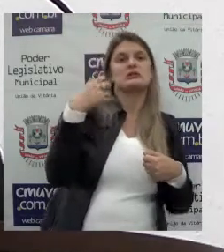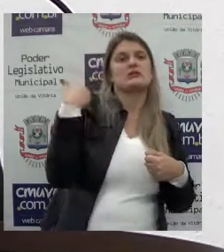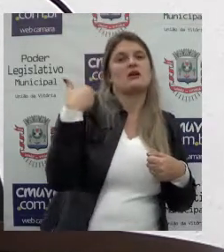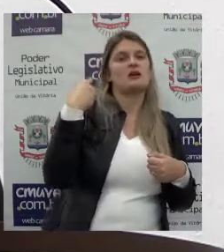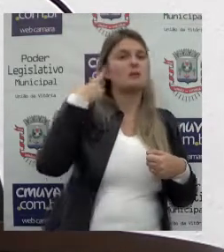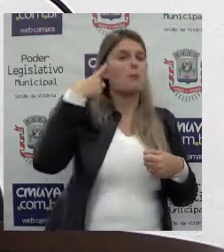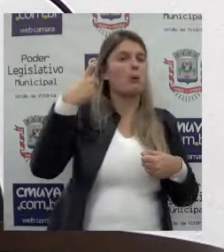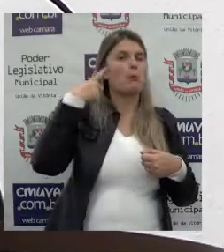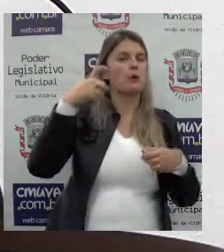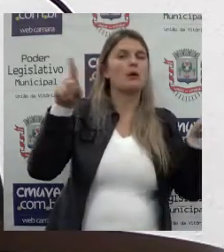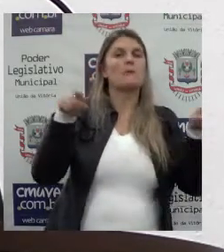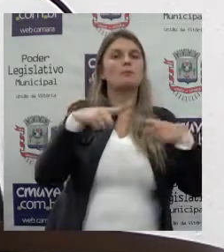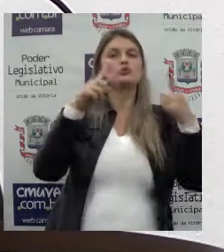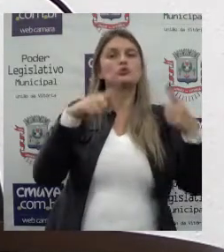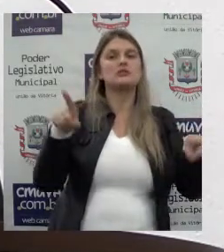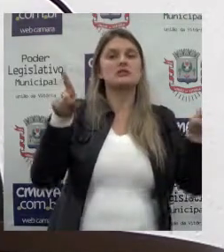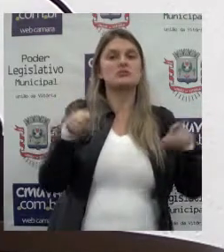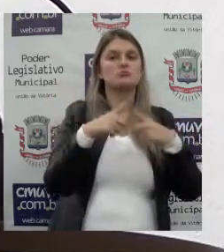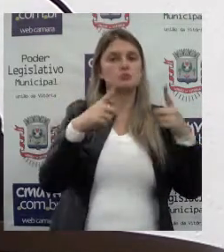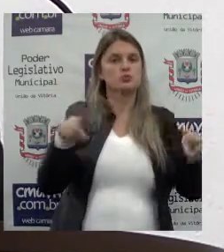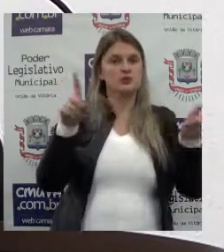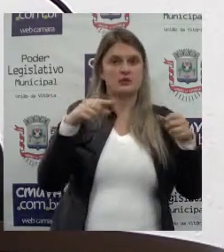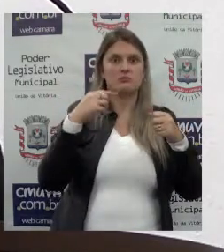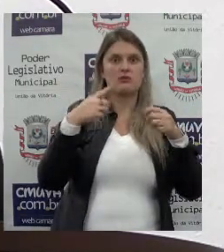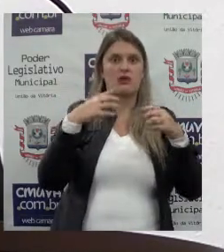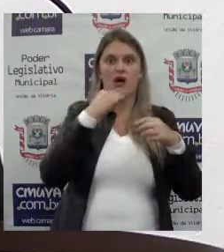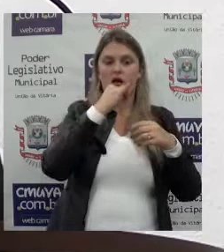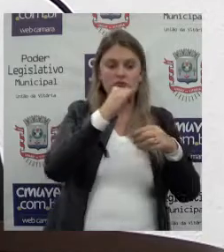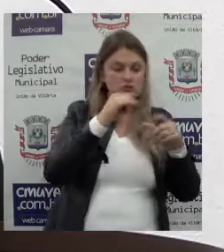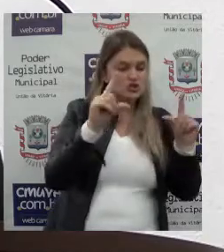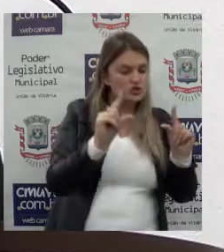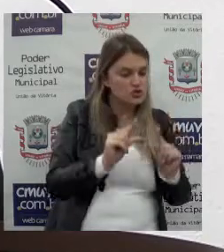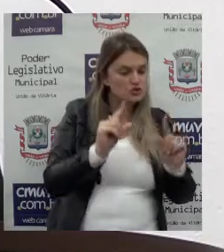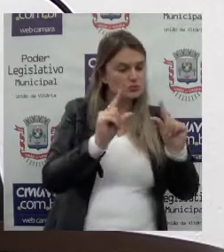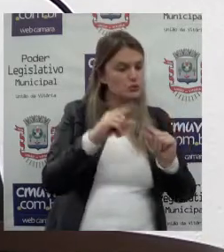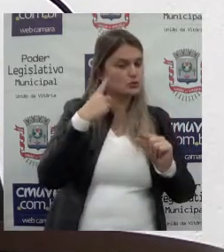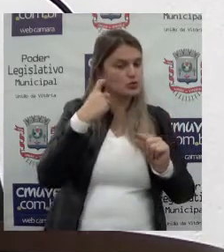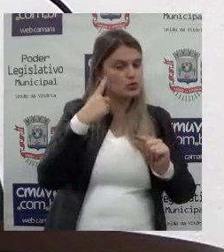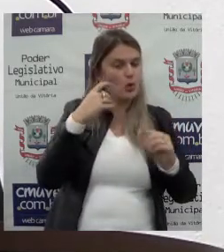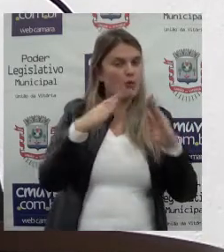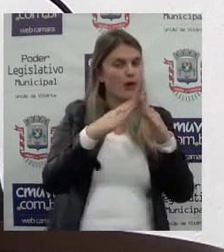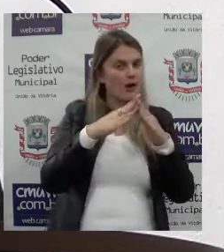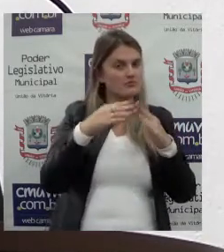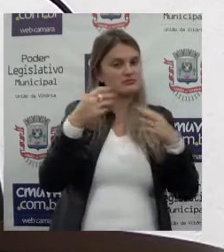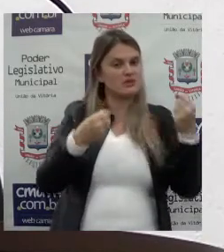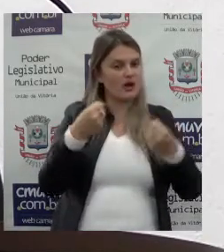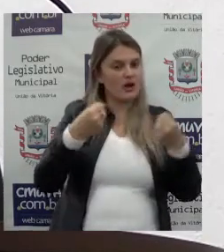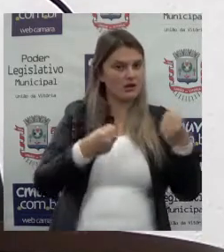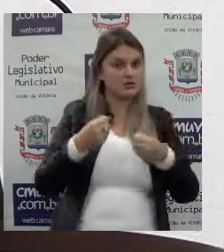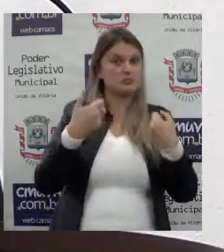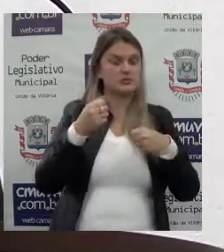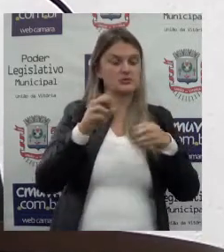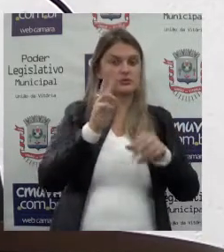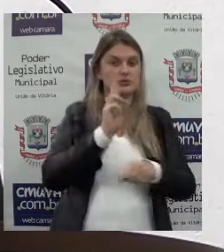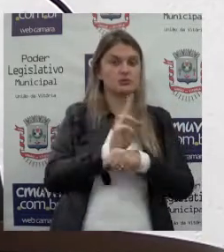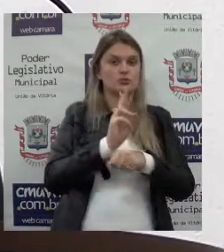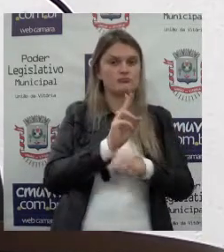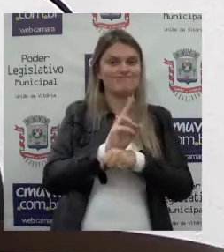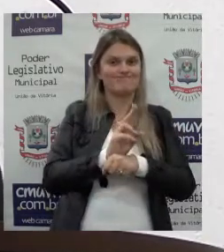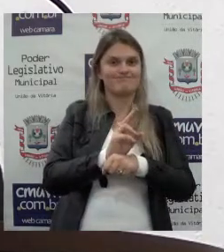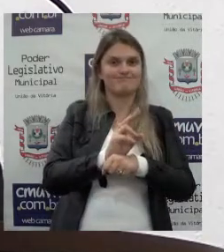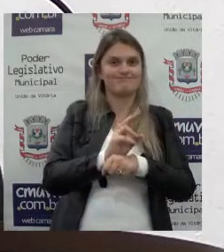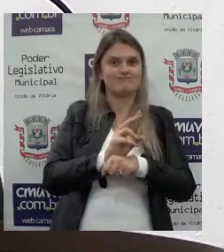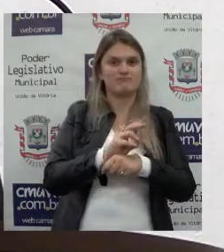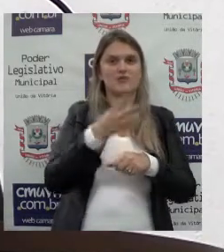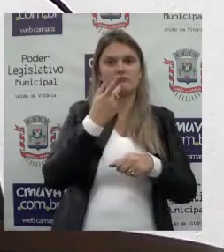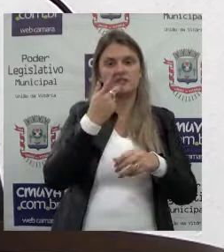anos, 18 anos, um mês de 15 anos, que tem o som na casa lá, que devia ser o pai dele que tivesse isso, para ele conduzir para termos circunstanciados, aprender o som, entrar no tapa com o cara, muitas vezes, lá o